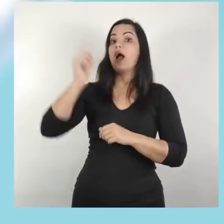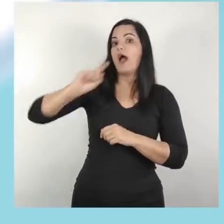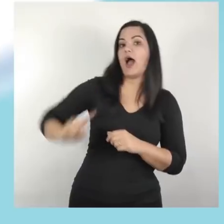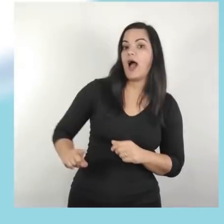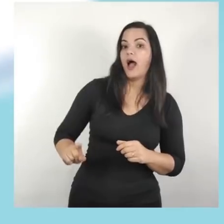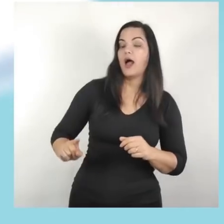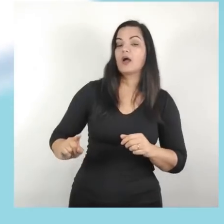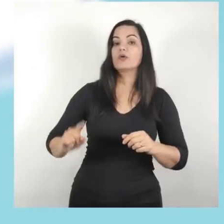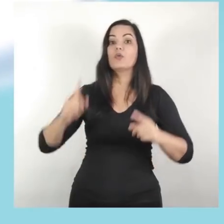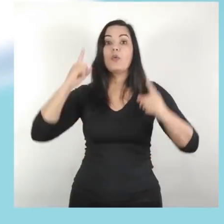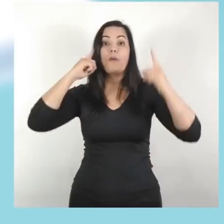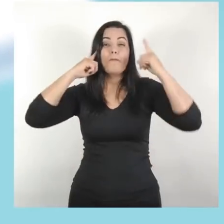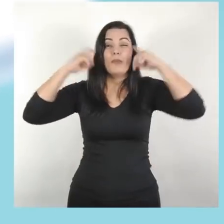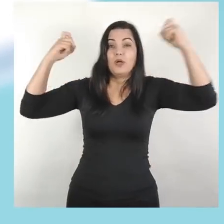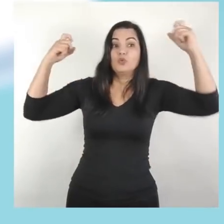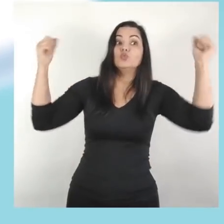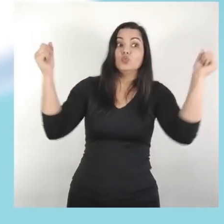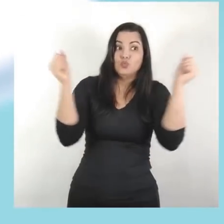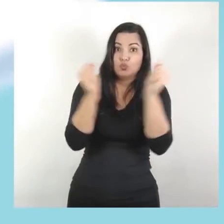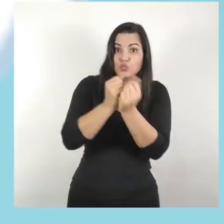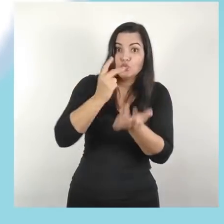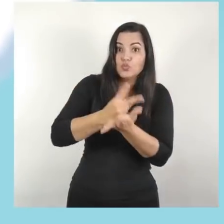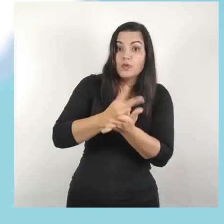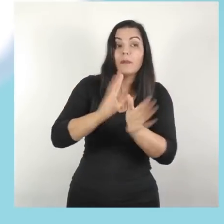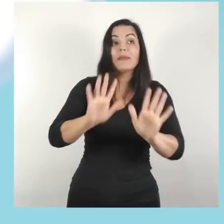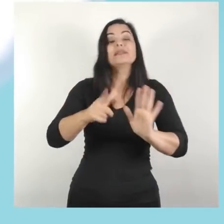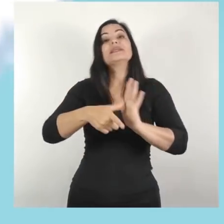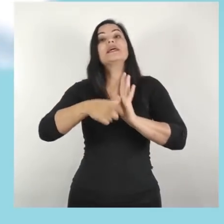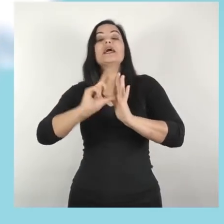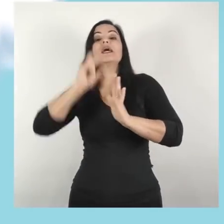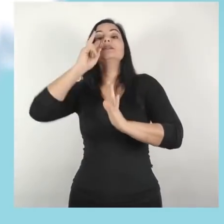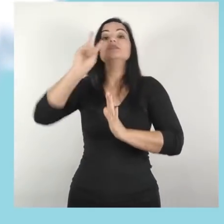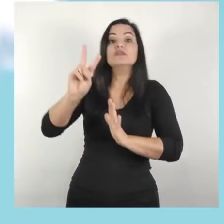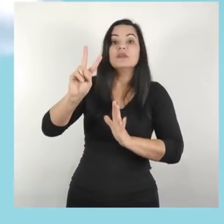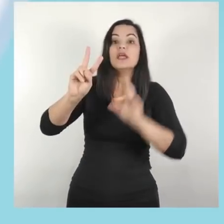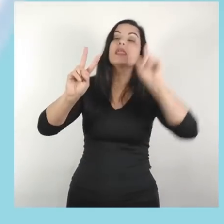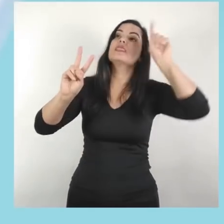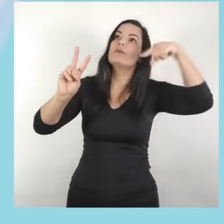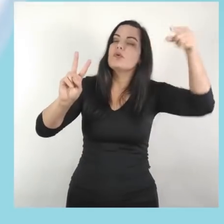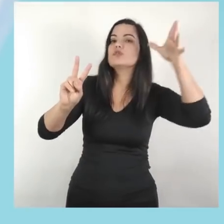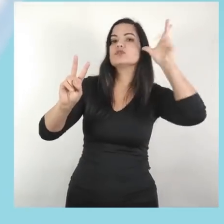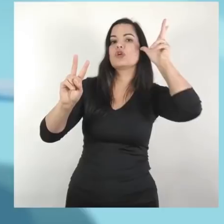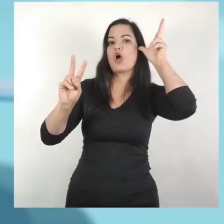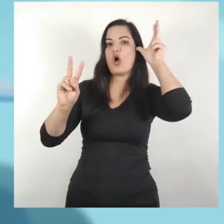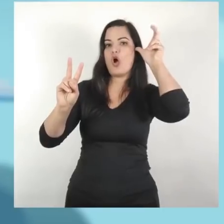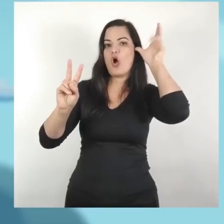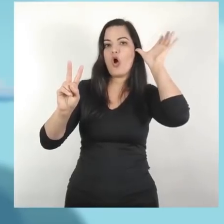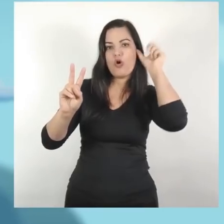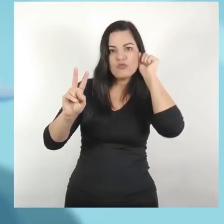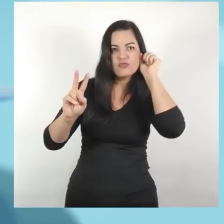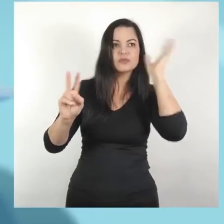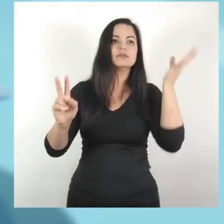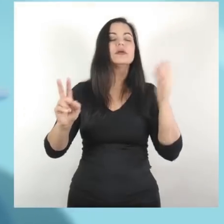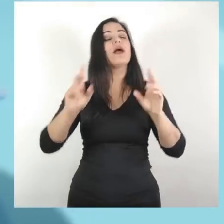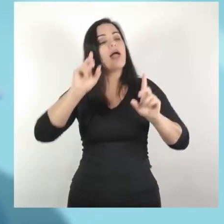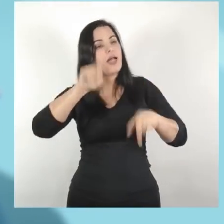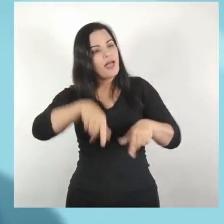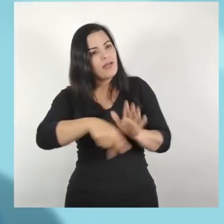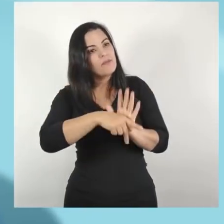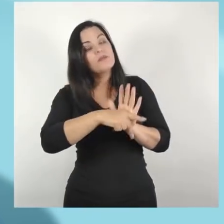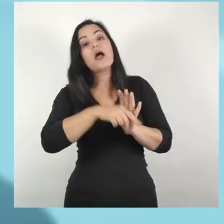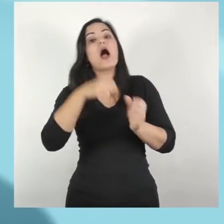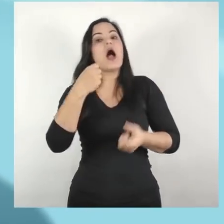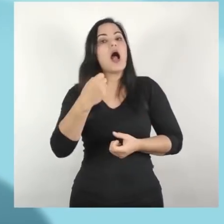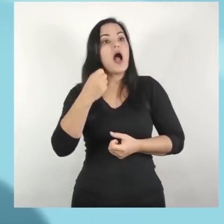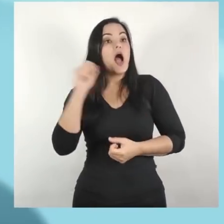ao mesmo tempo. Mas primeiro a gente vê e só depois escuta. Isso mesmo!